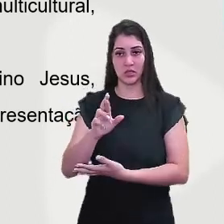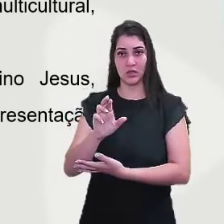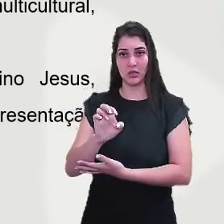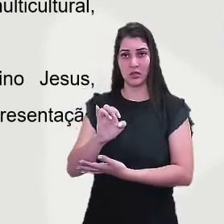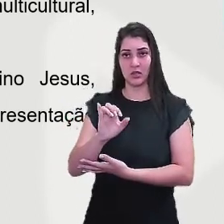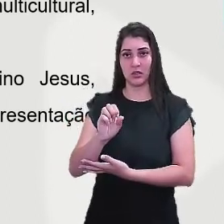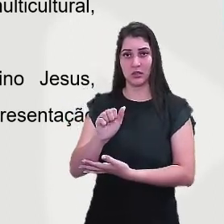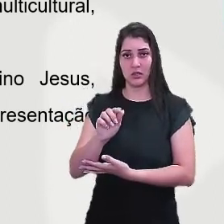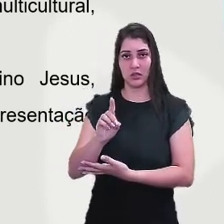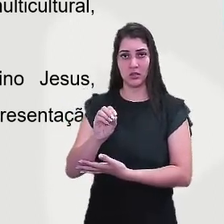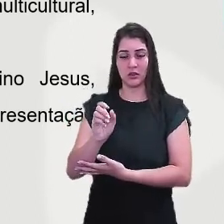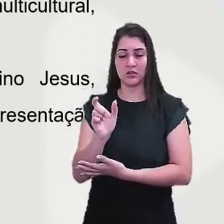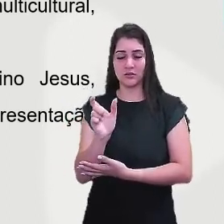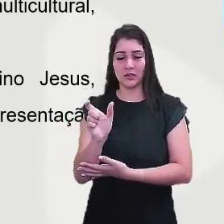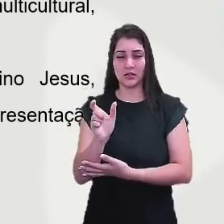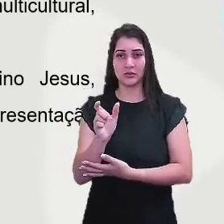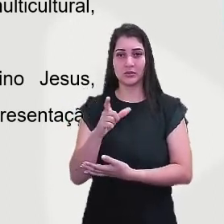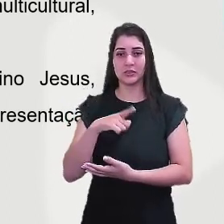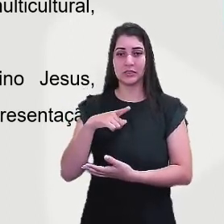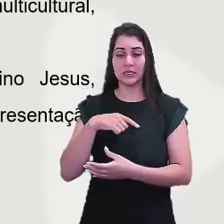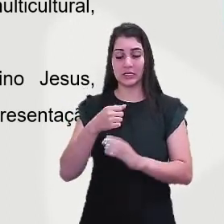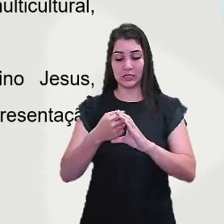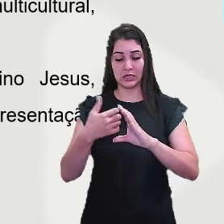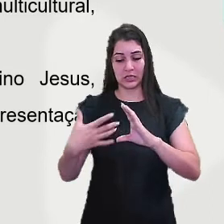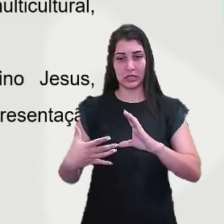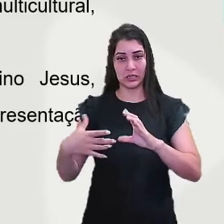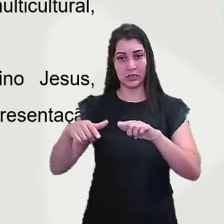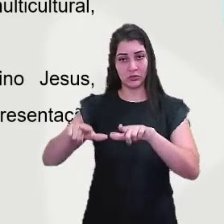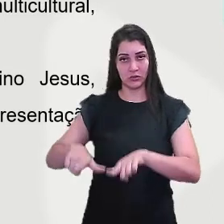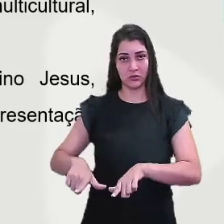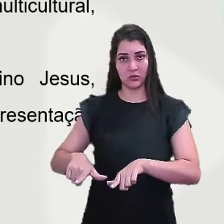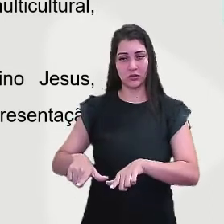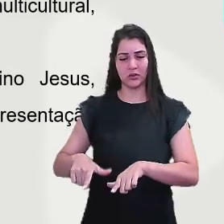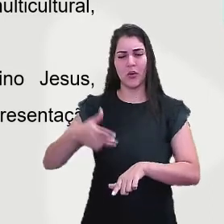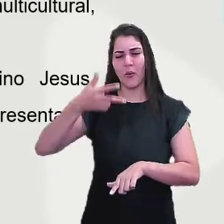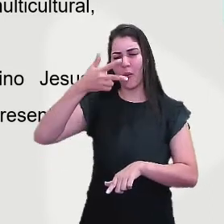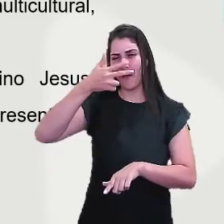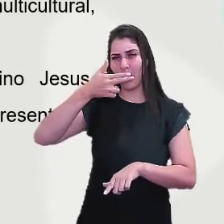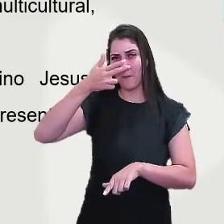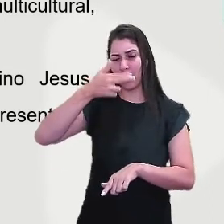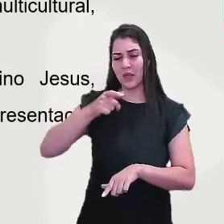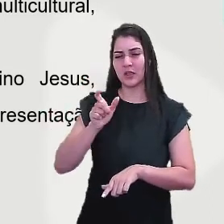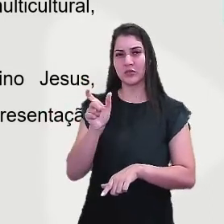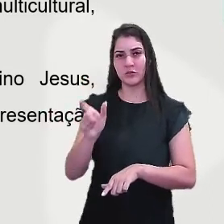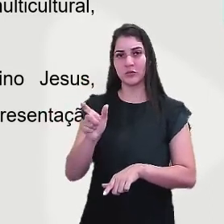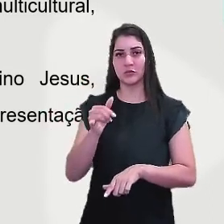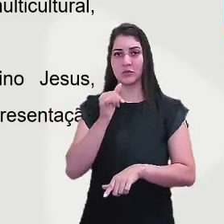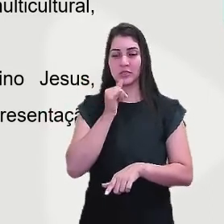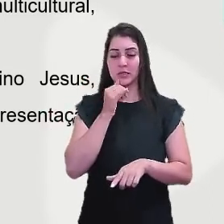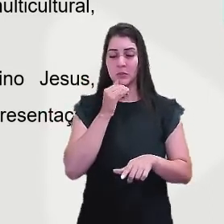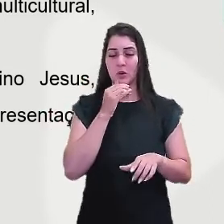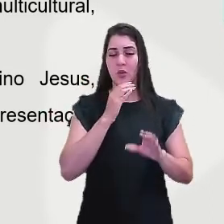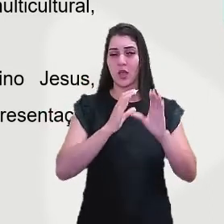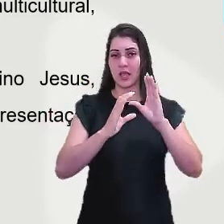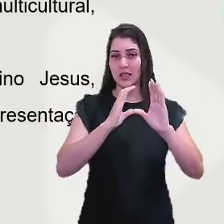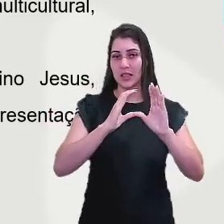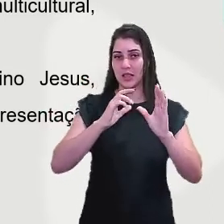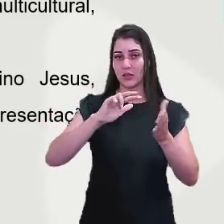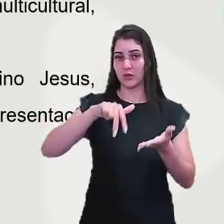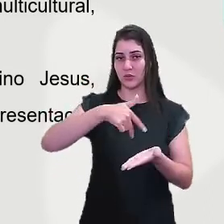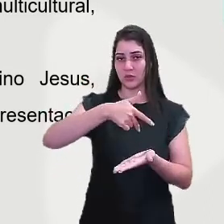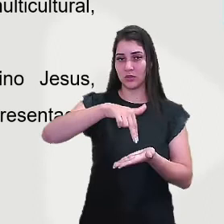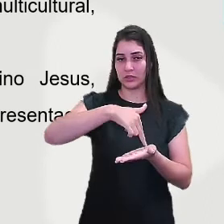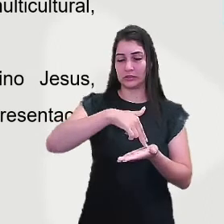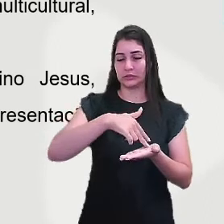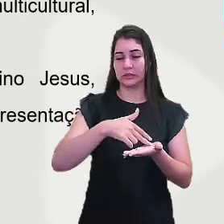características locais. Professora, o mesmo reizado que é cantado, dançado em determinado